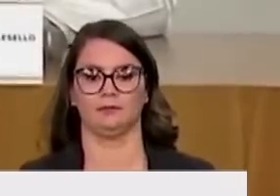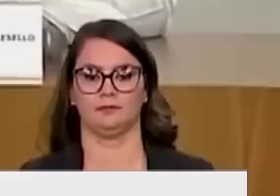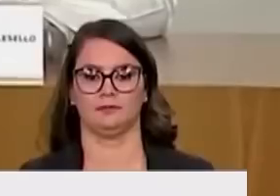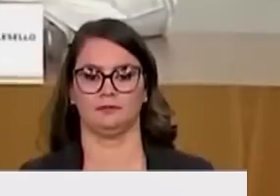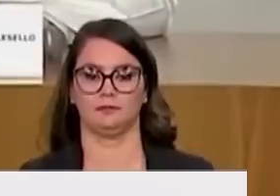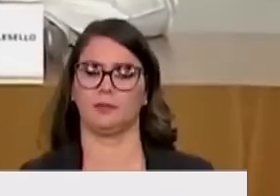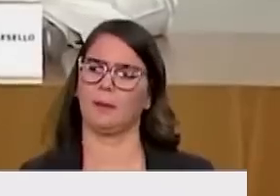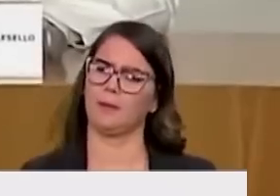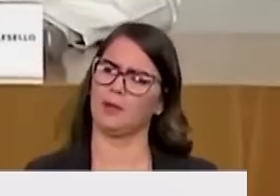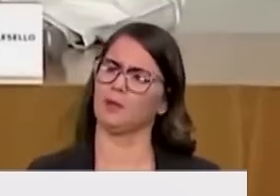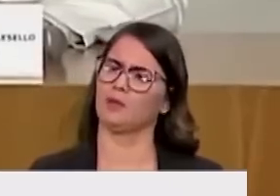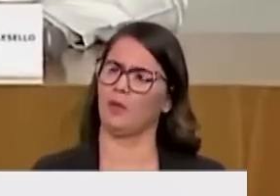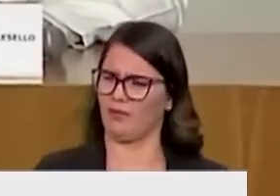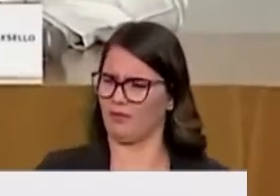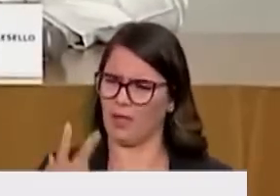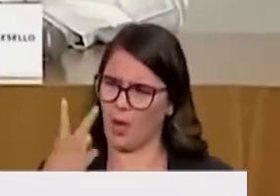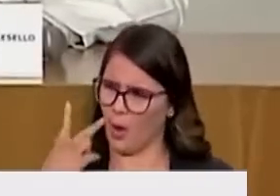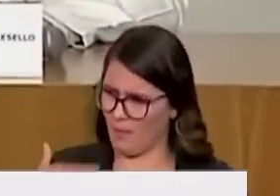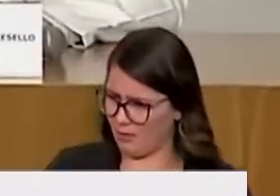Pergunta se ele vai ter uma vida normal depois disso, é isso?